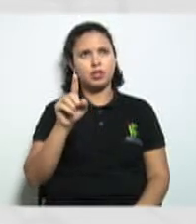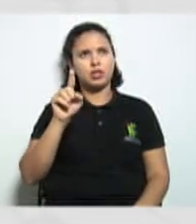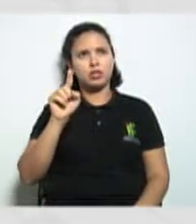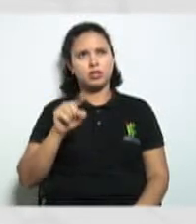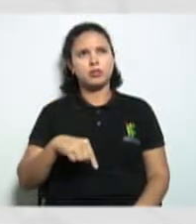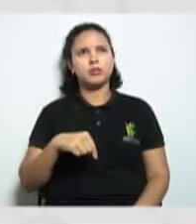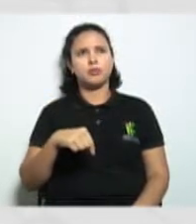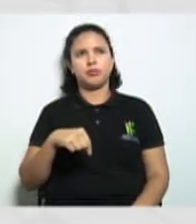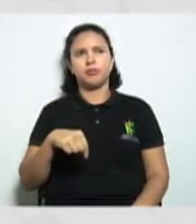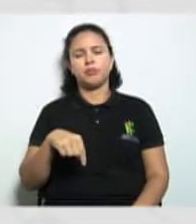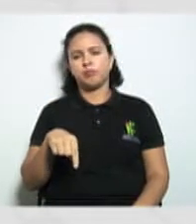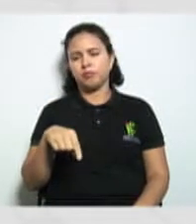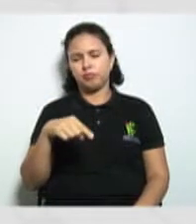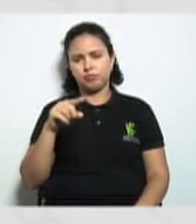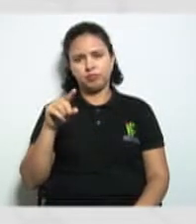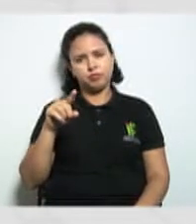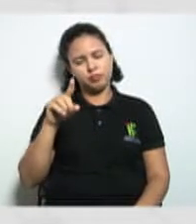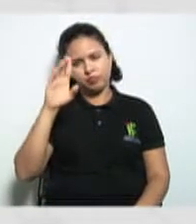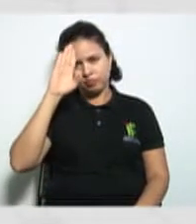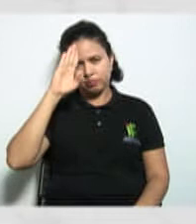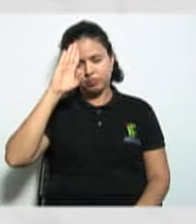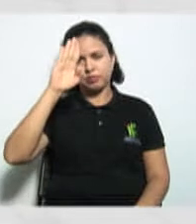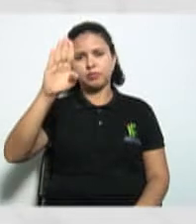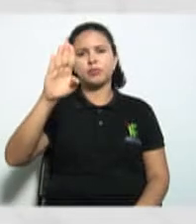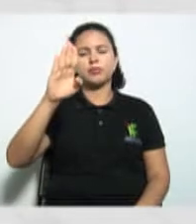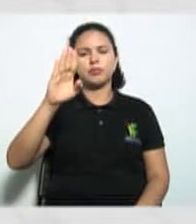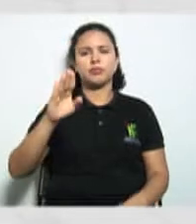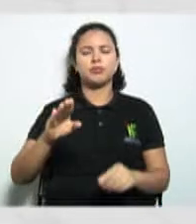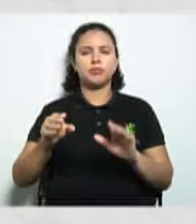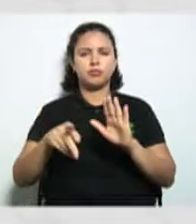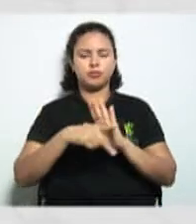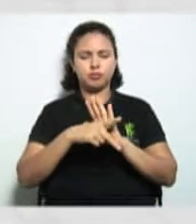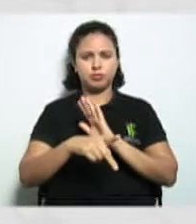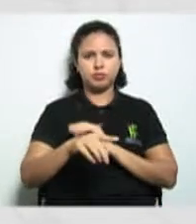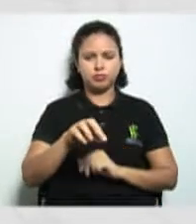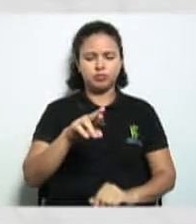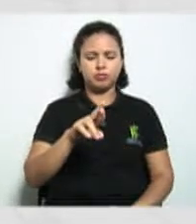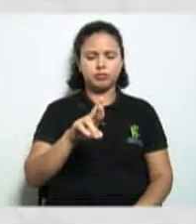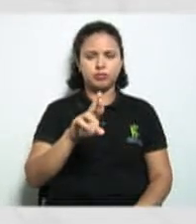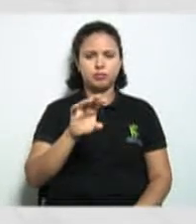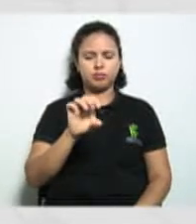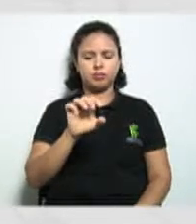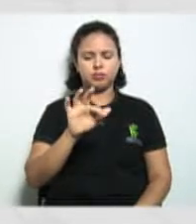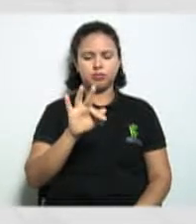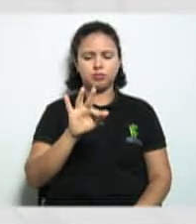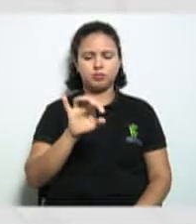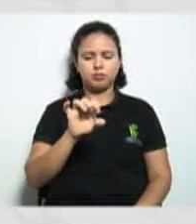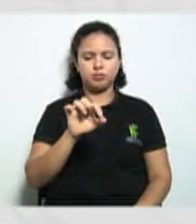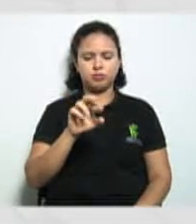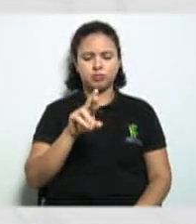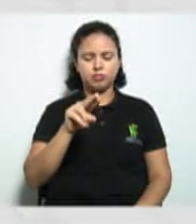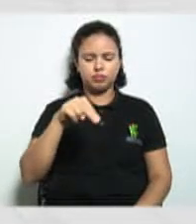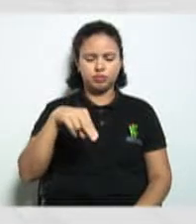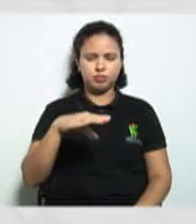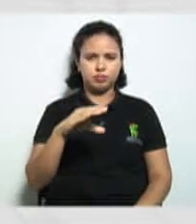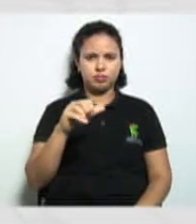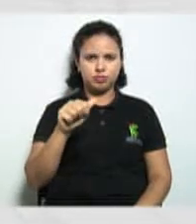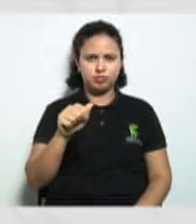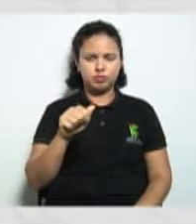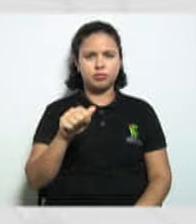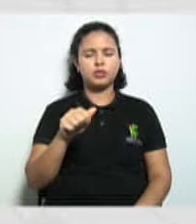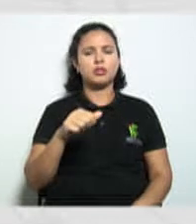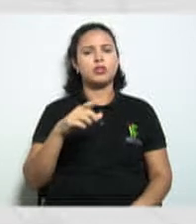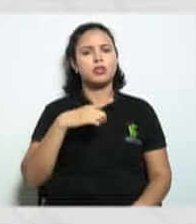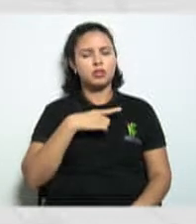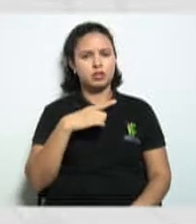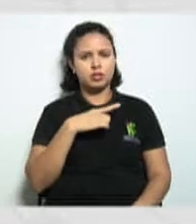termos essenciais para referências, tá? Então, observe que eu tenho aqui o autor ou